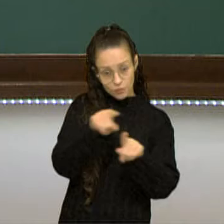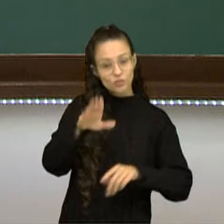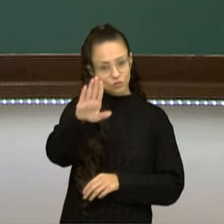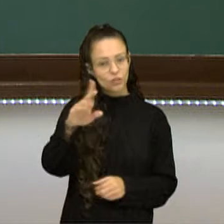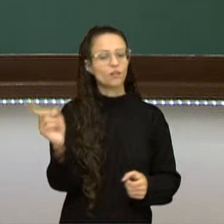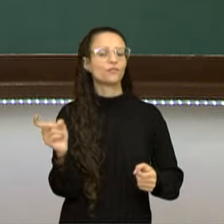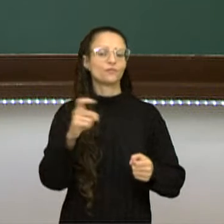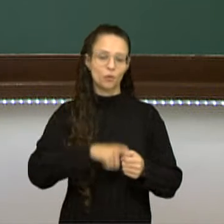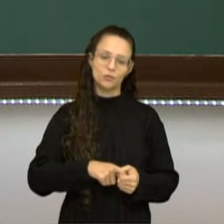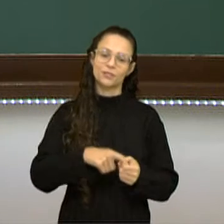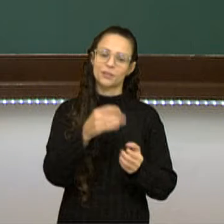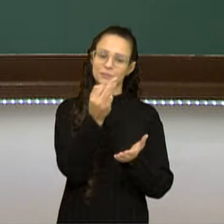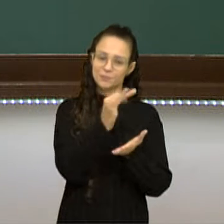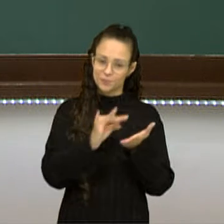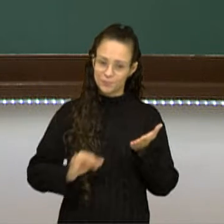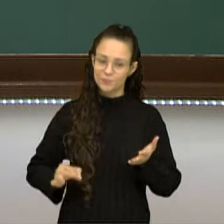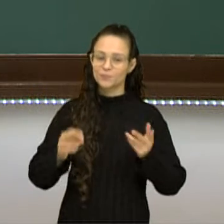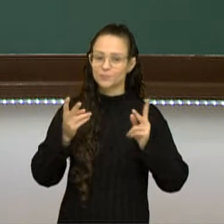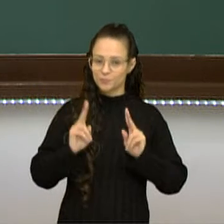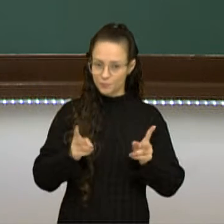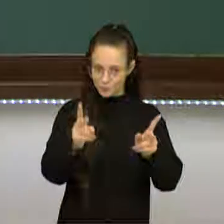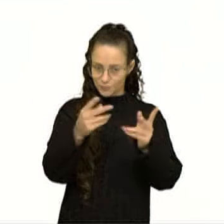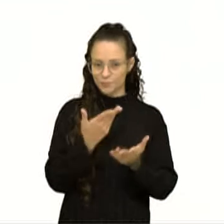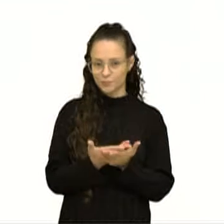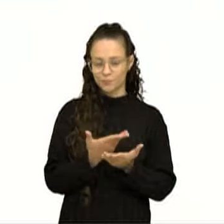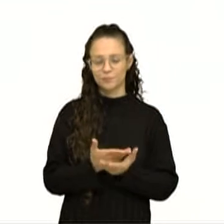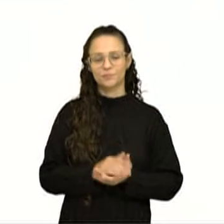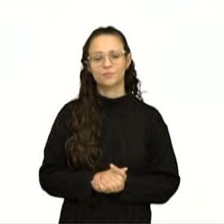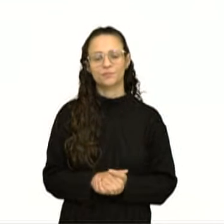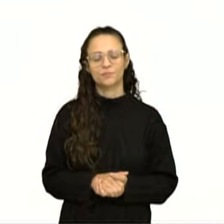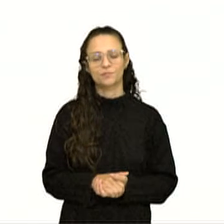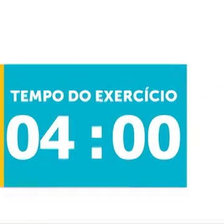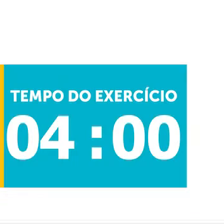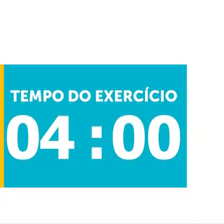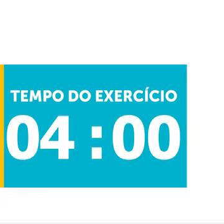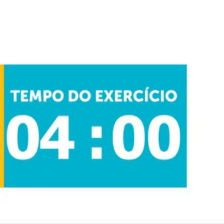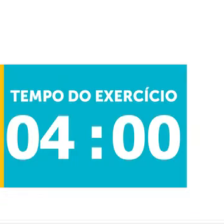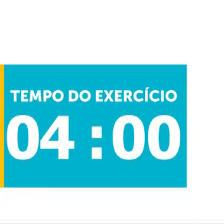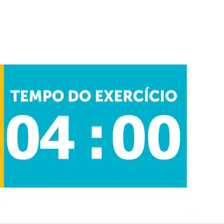já retorno para a gente continuar essa nossa aula.